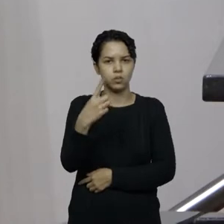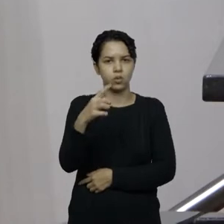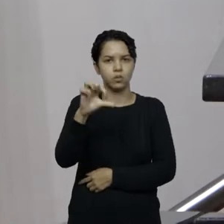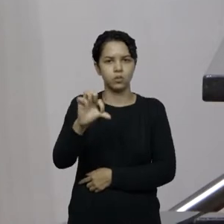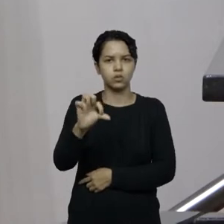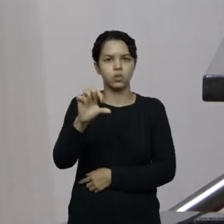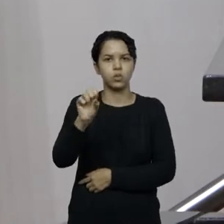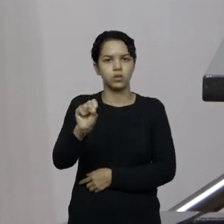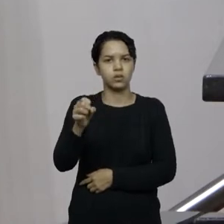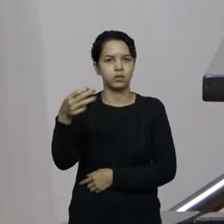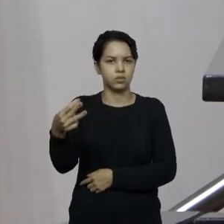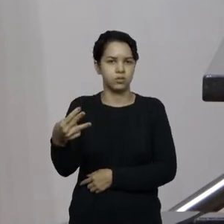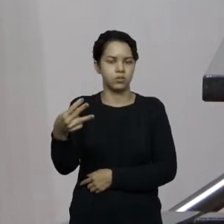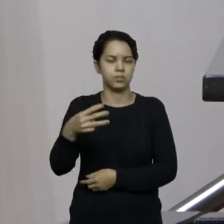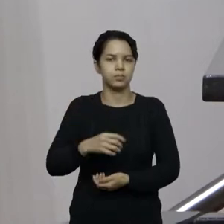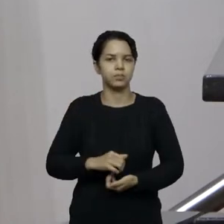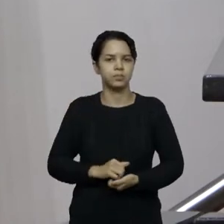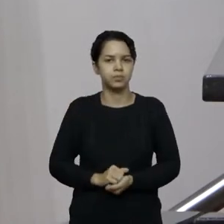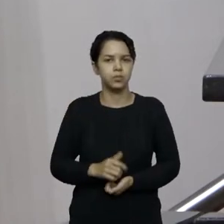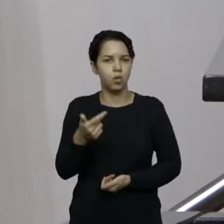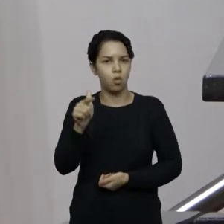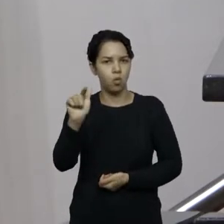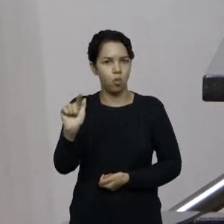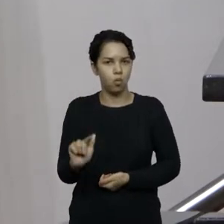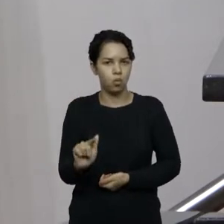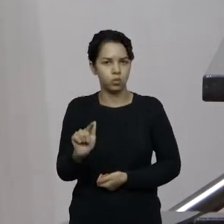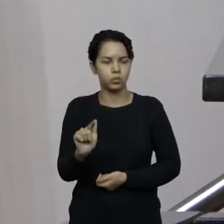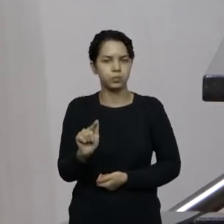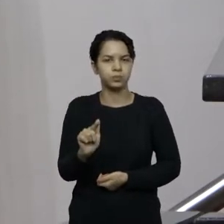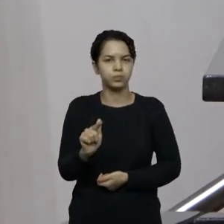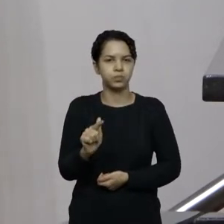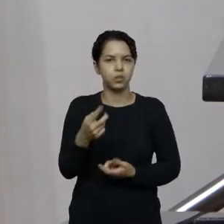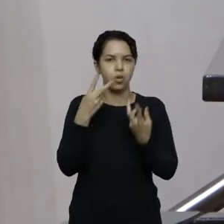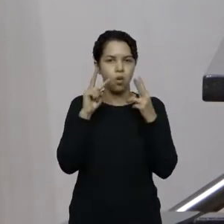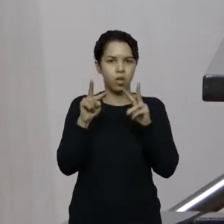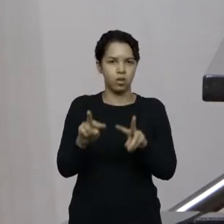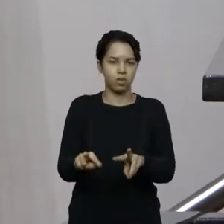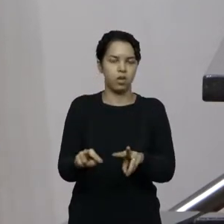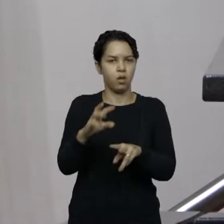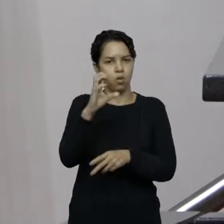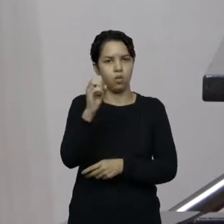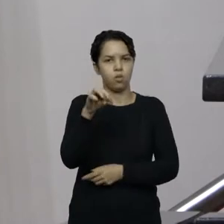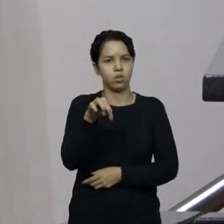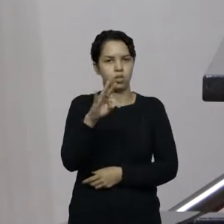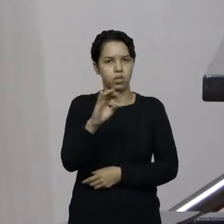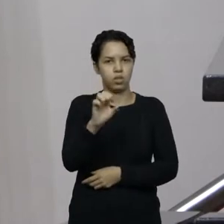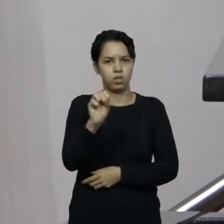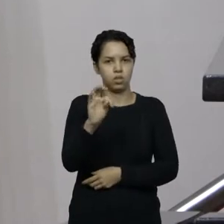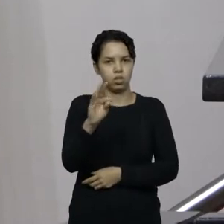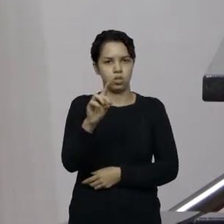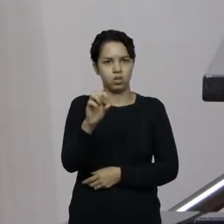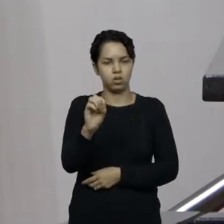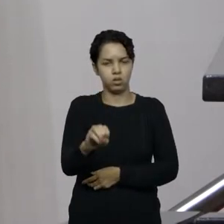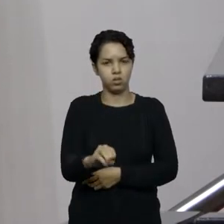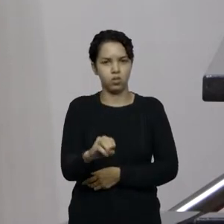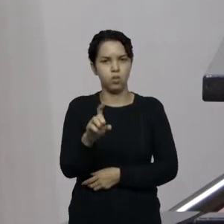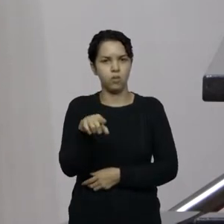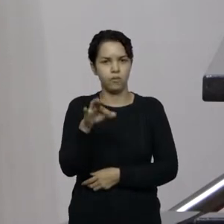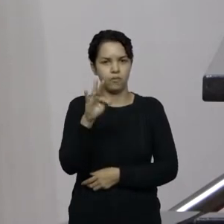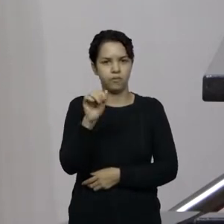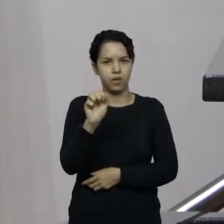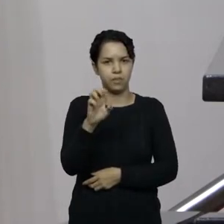1983 o outro olhar contestado de fabianne balvedi